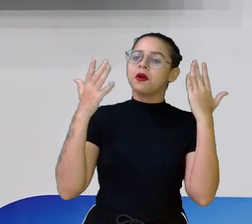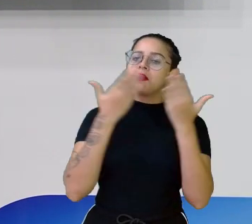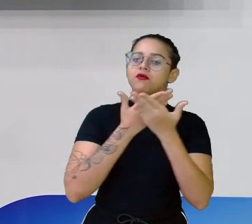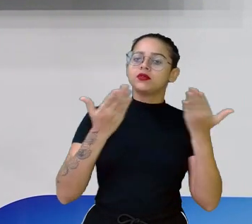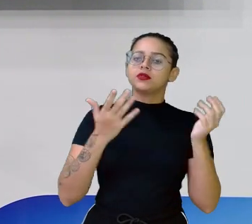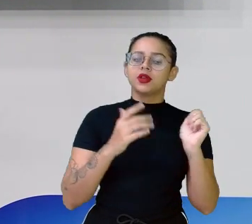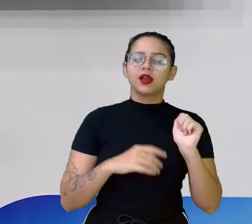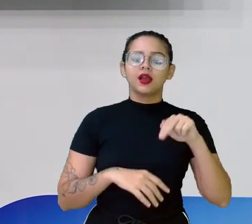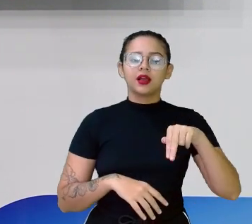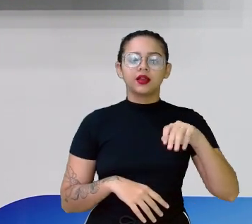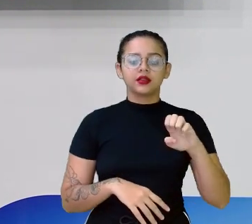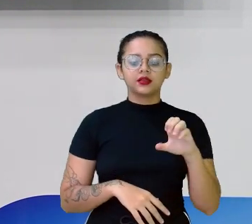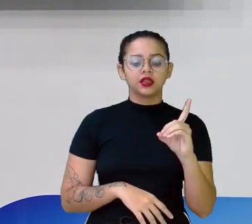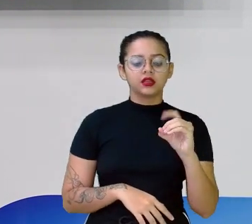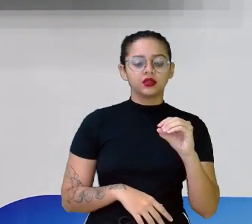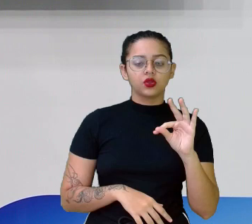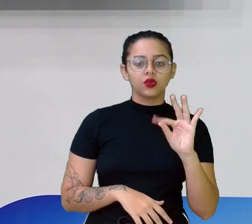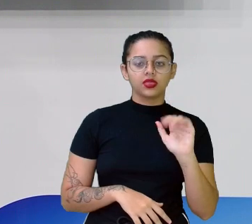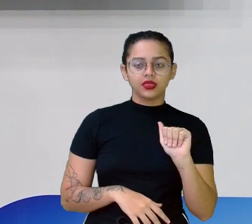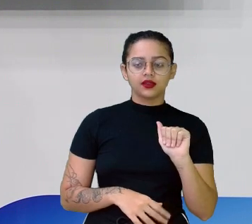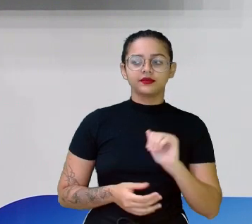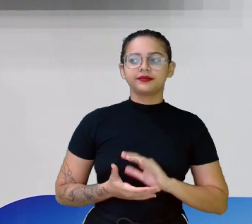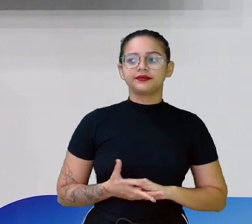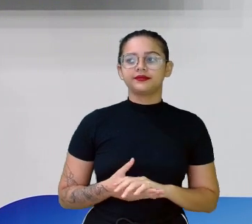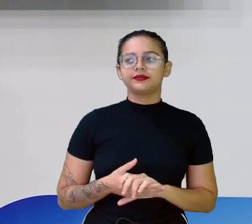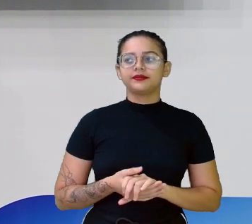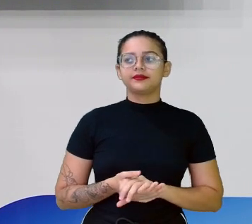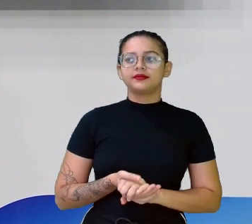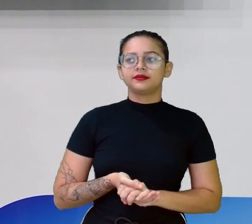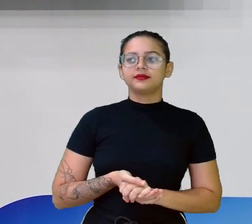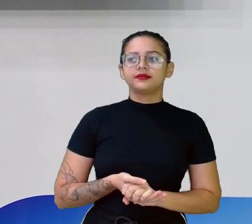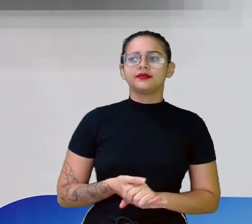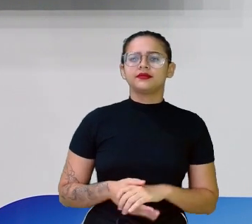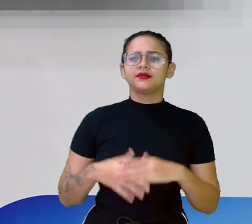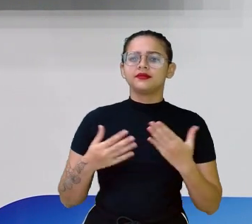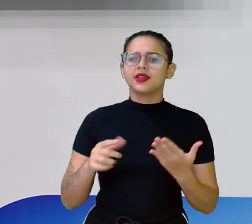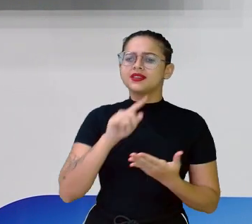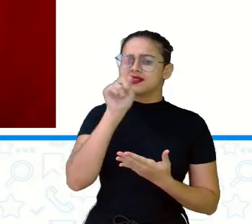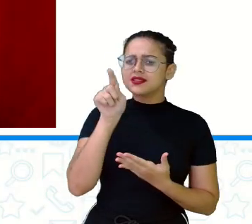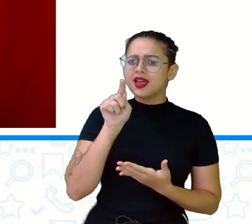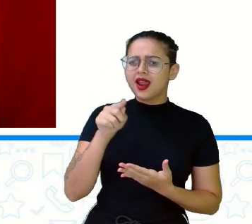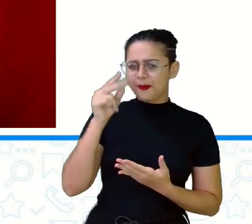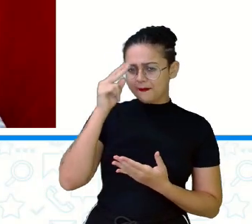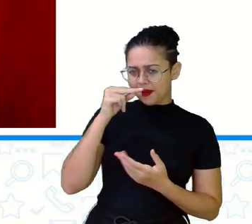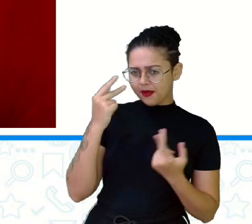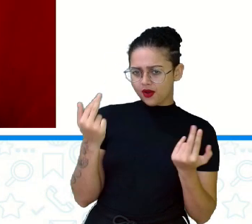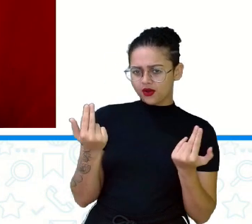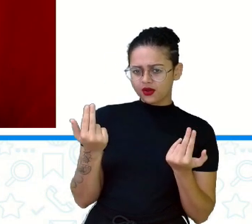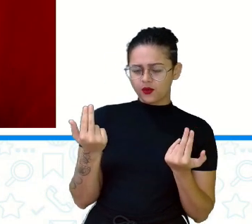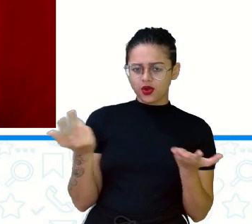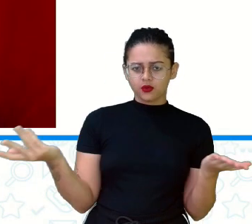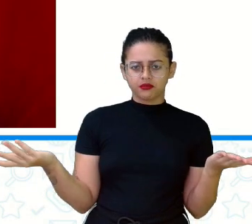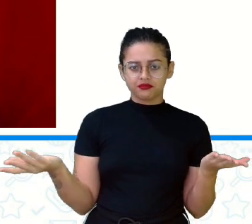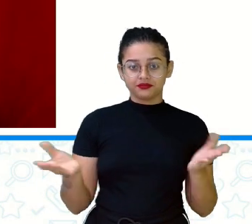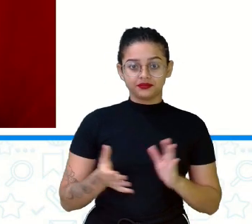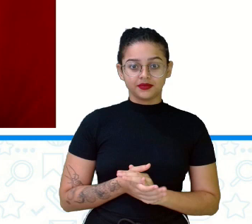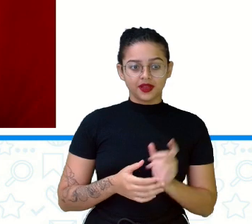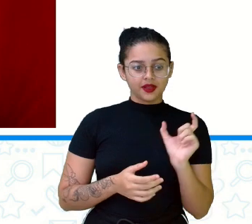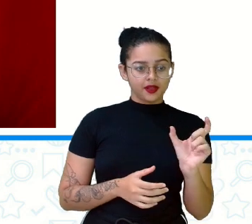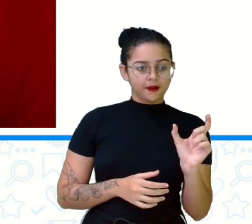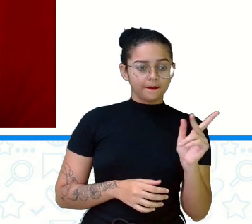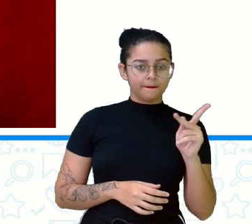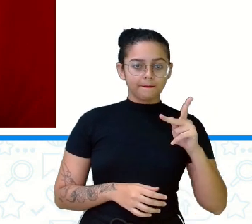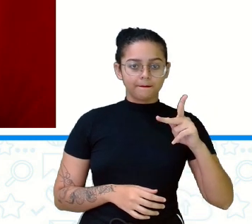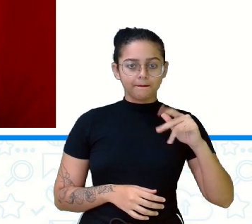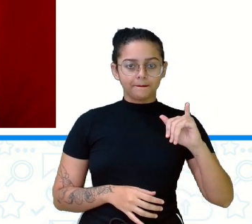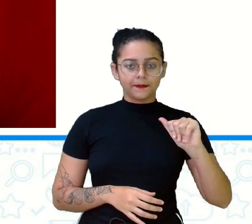vocês. A piada também é chamada de anedota. Será que é a mesma coisa? Será que são a mesma coisa? Você que